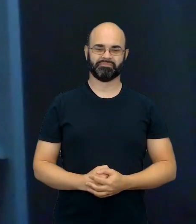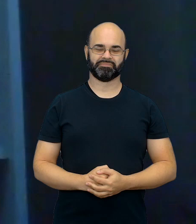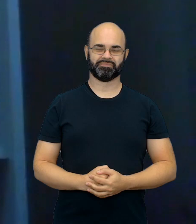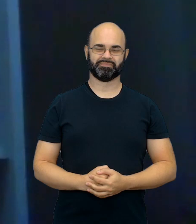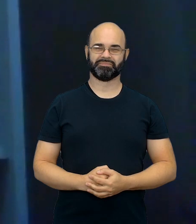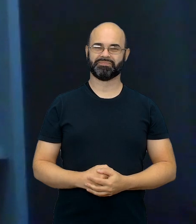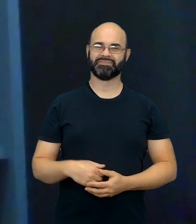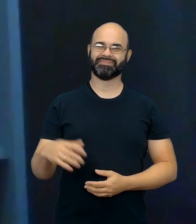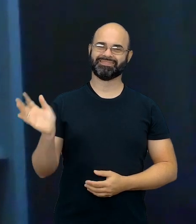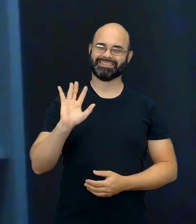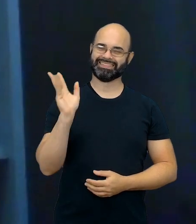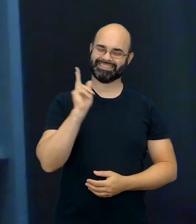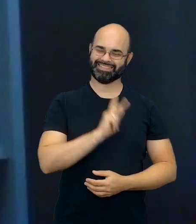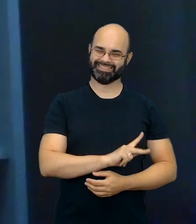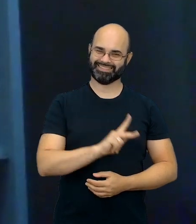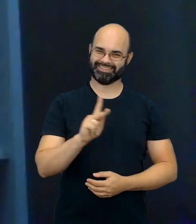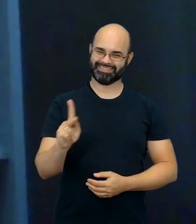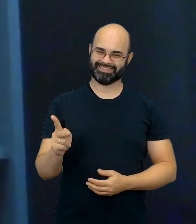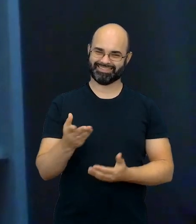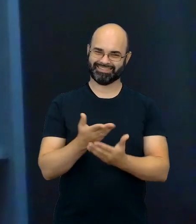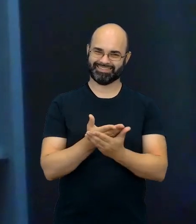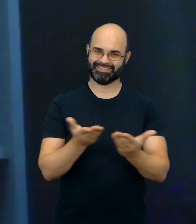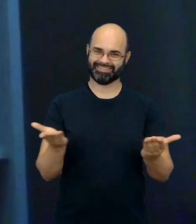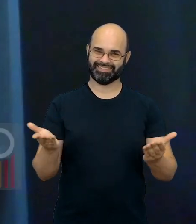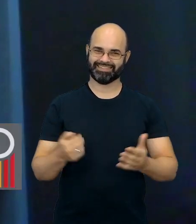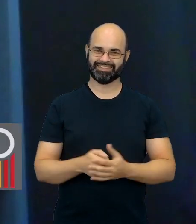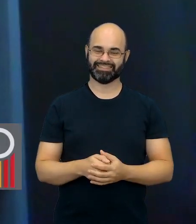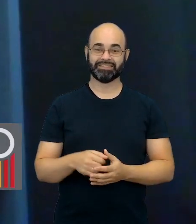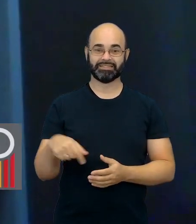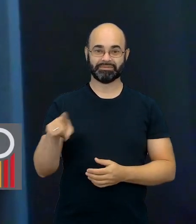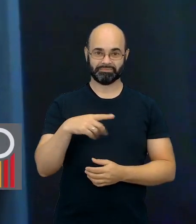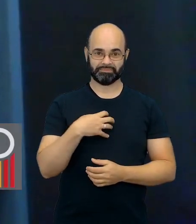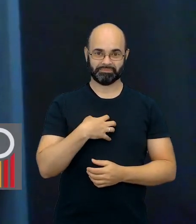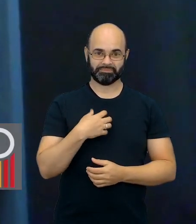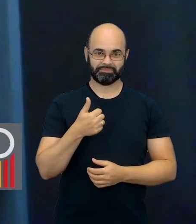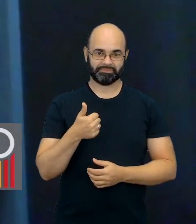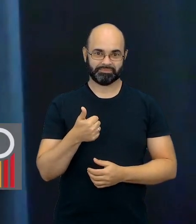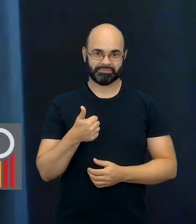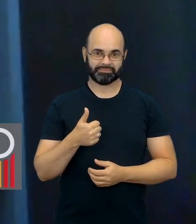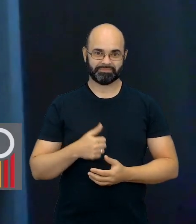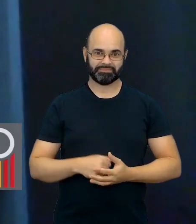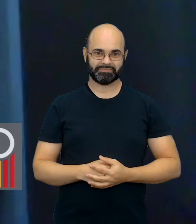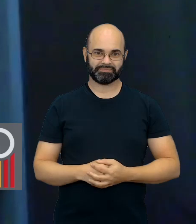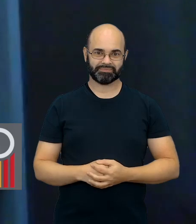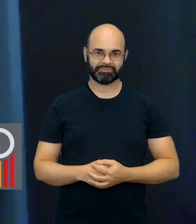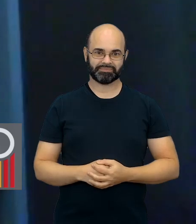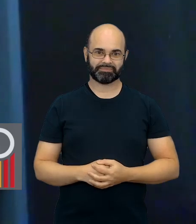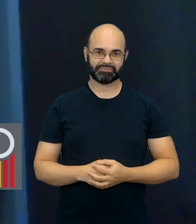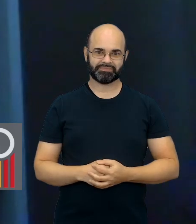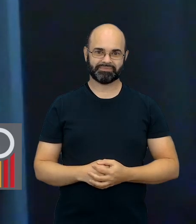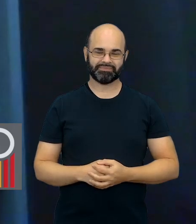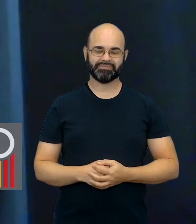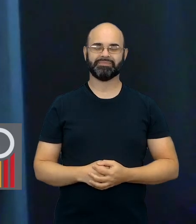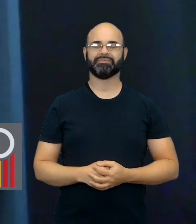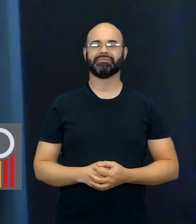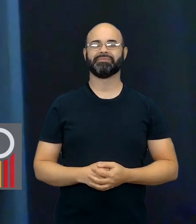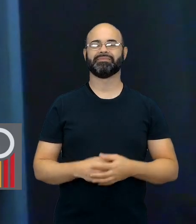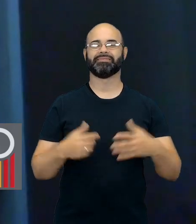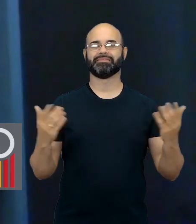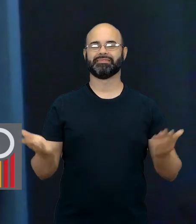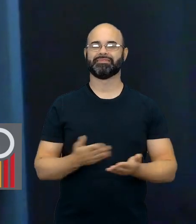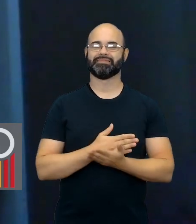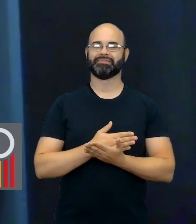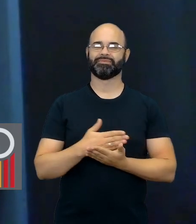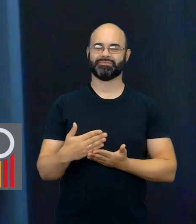Olá, professores, como vocês estão? Estamos dando início à nossa formação ano-séries